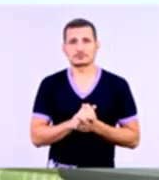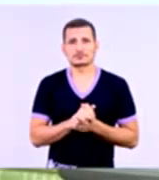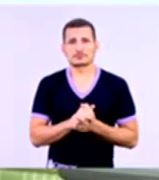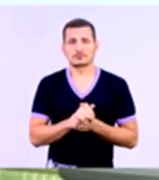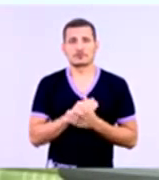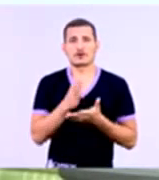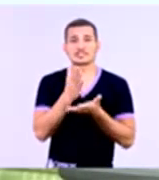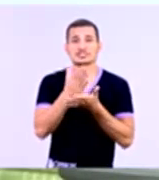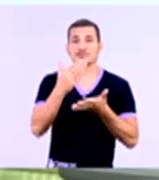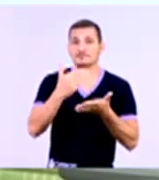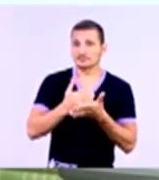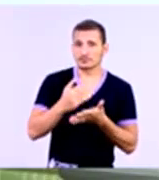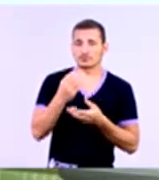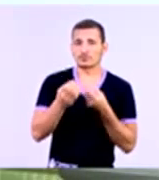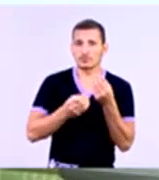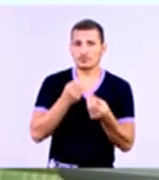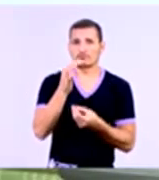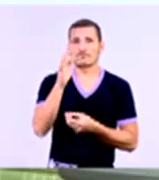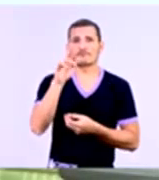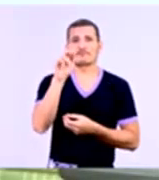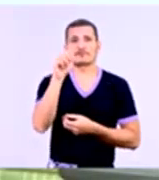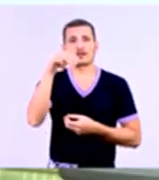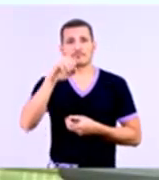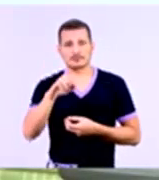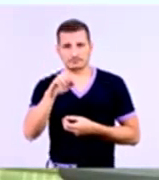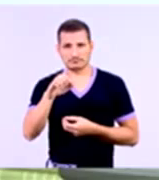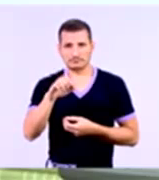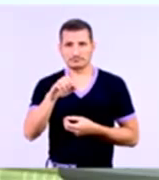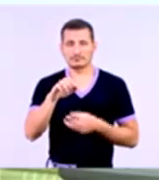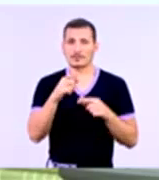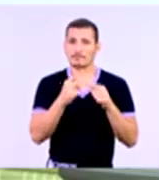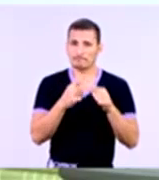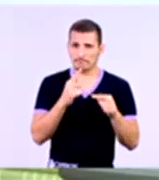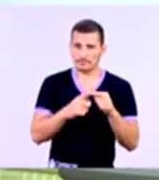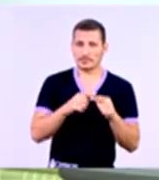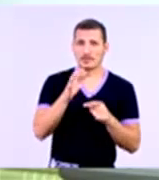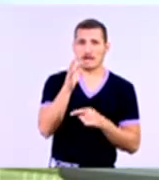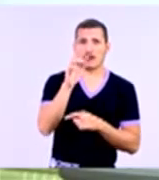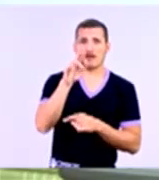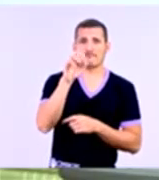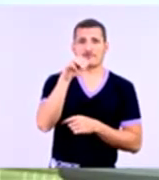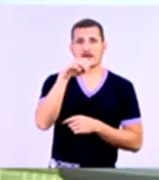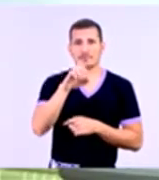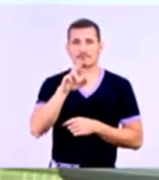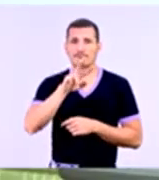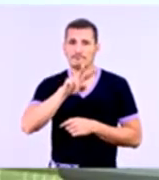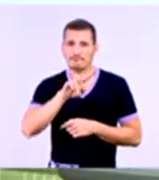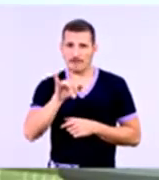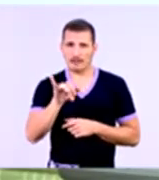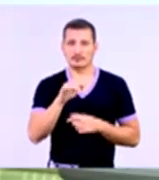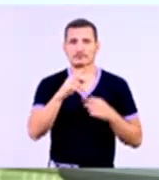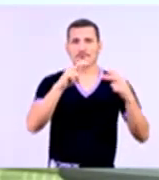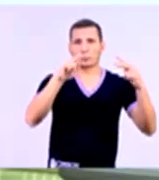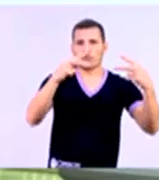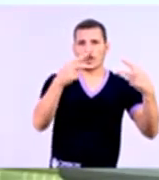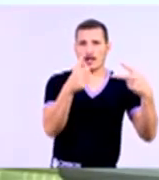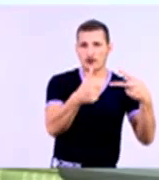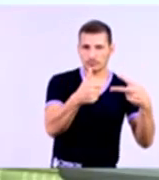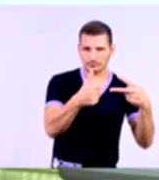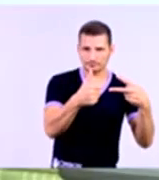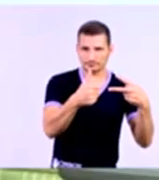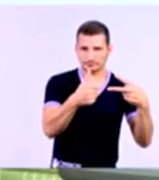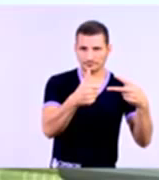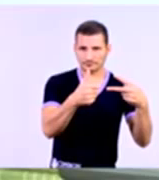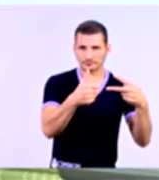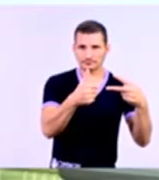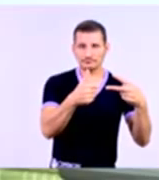divisão física desses frameworks, porque um framework vai, por exemplo, utilizar o H1, que nós vimos na listagem.